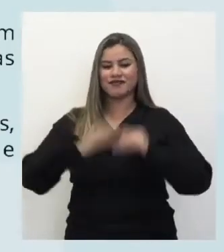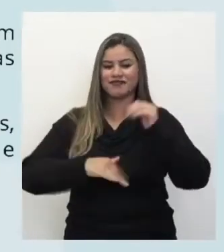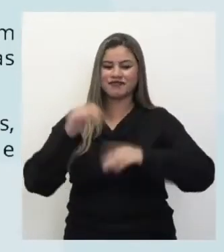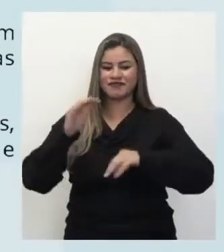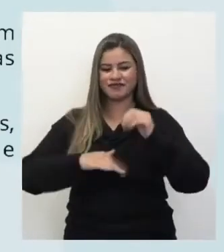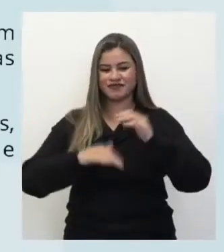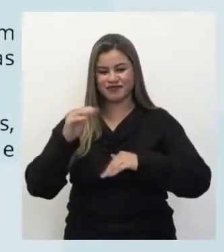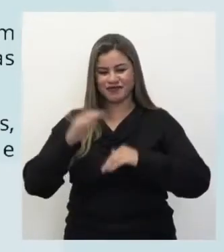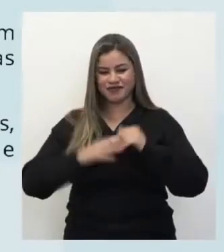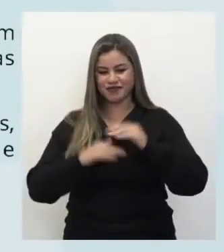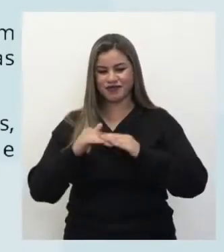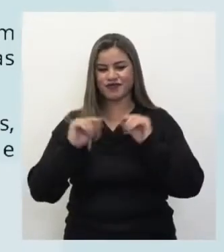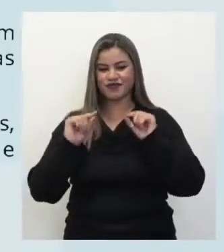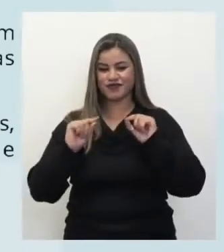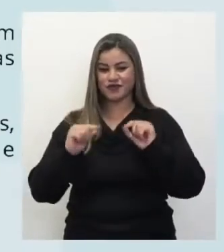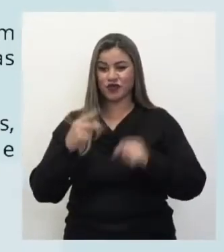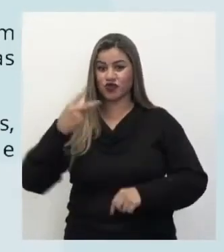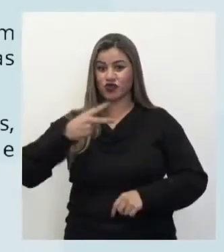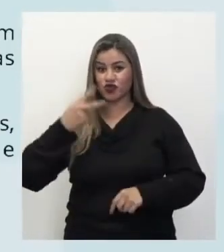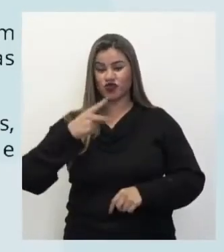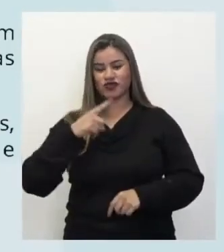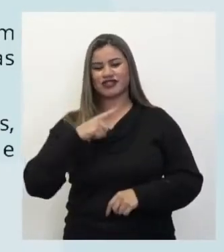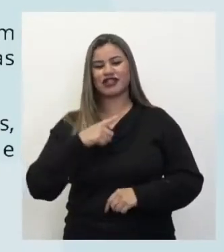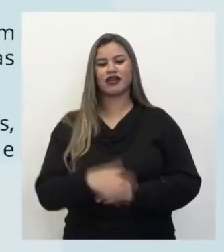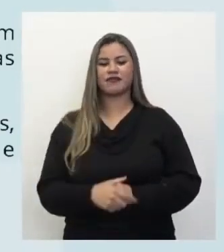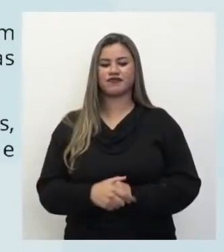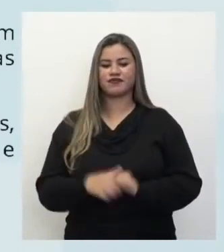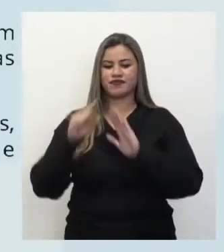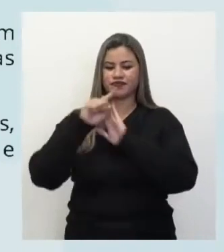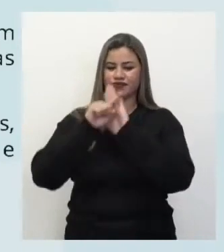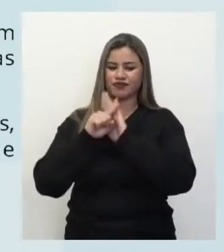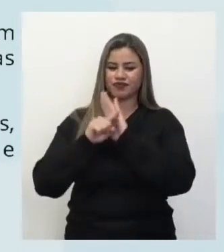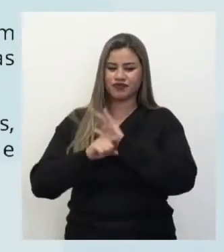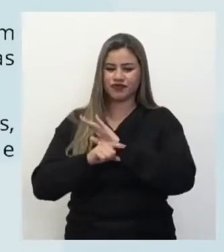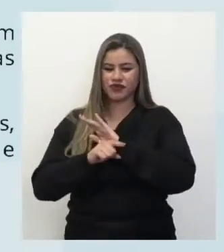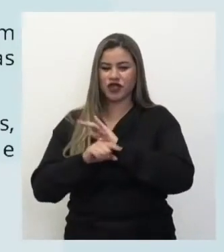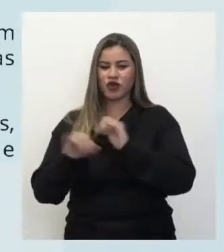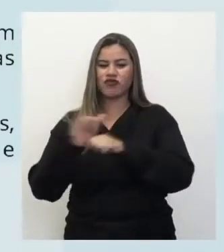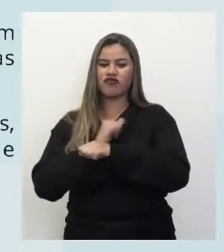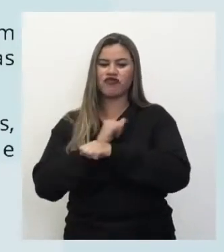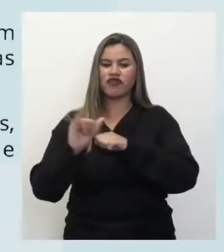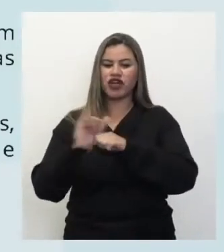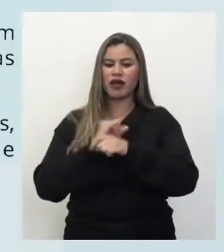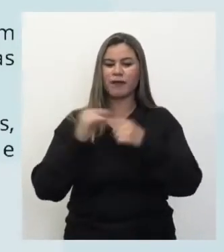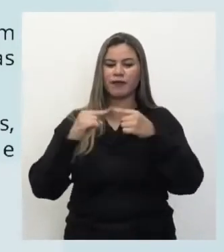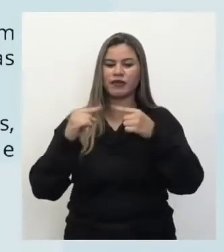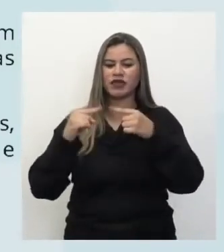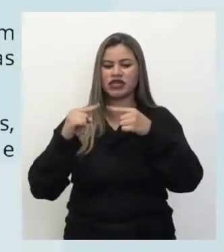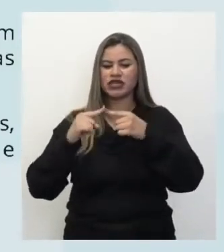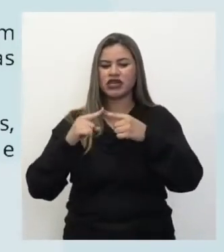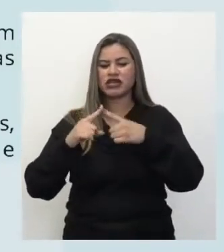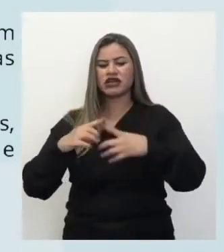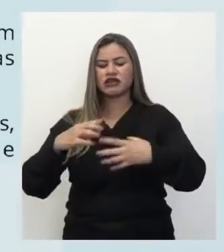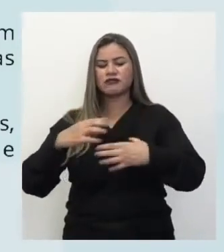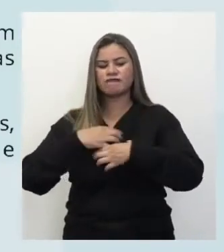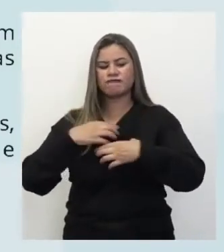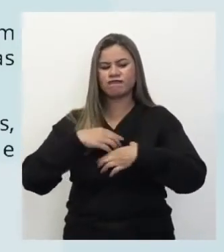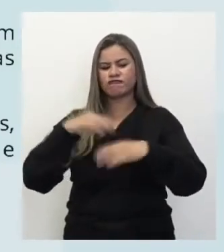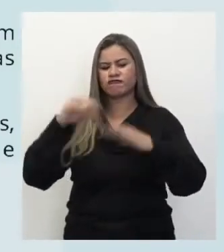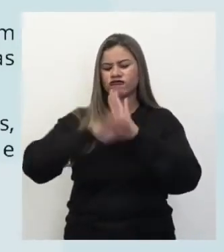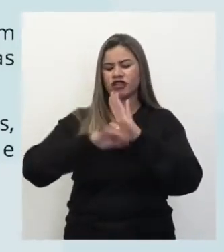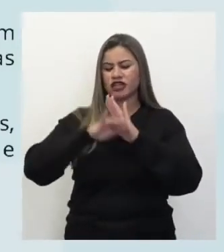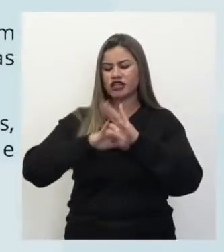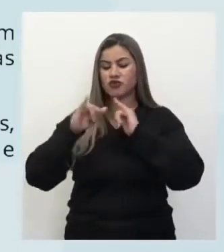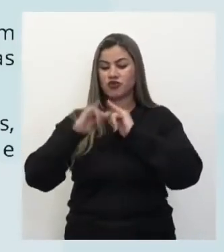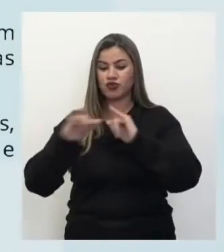do currículo paulista, hoje são duas. Analisar os efeitos de sentido que fortalecem a persuasão nos textos